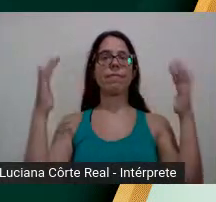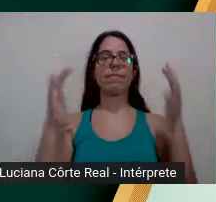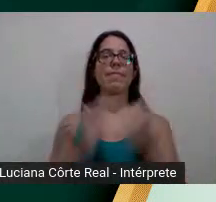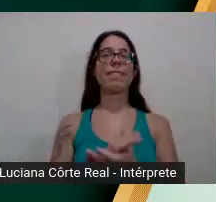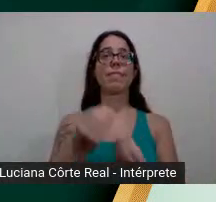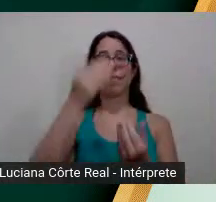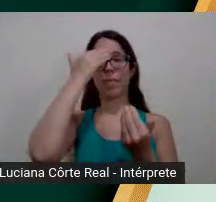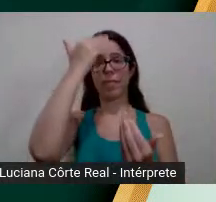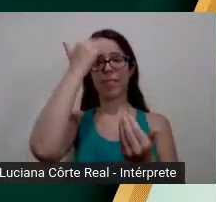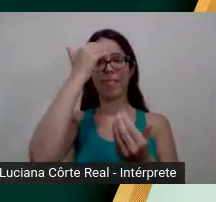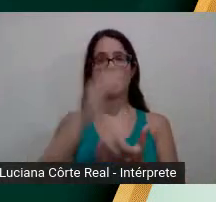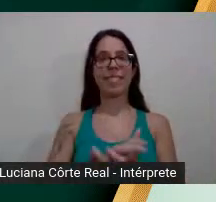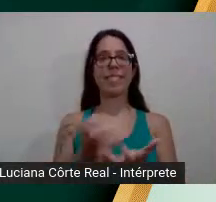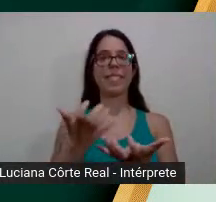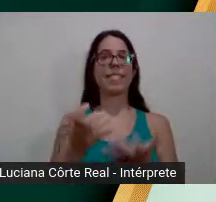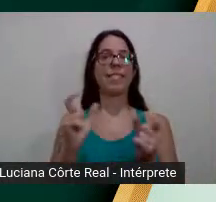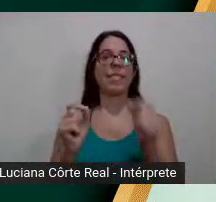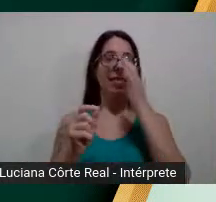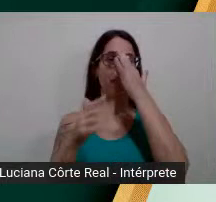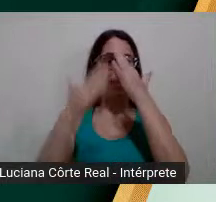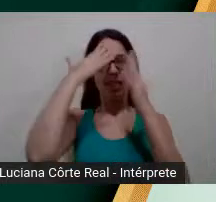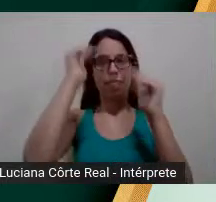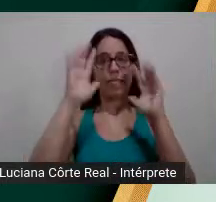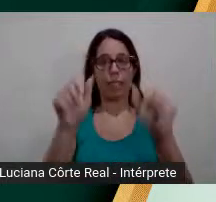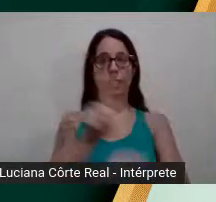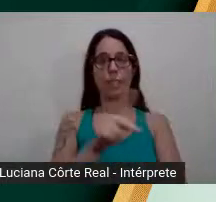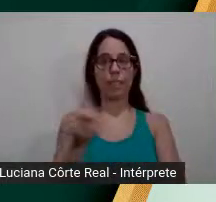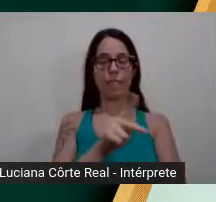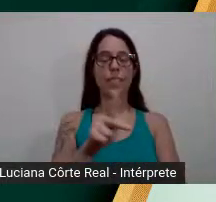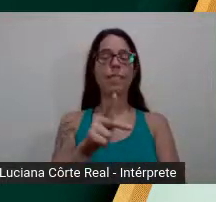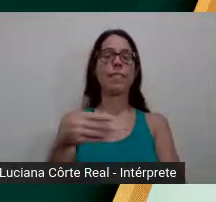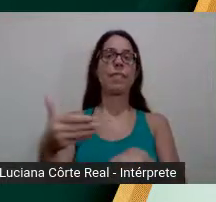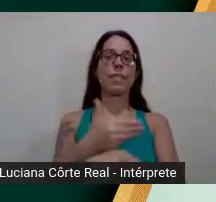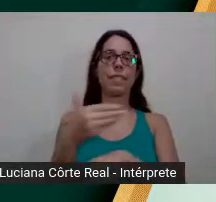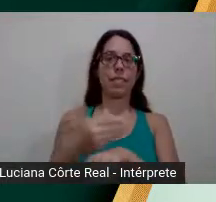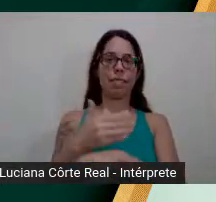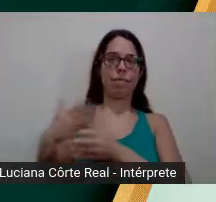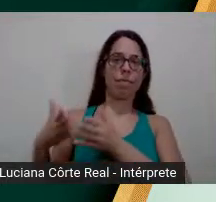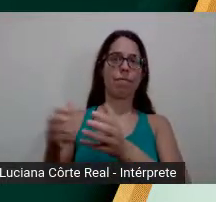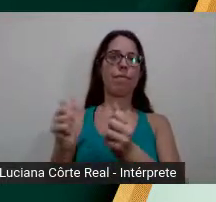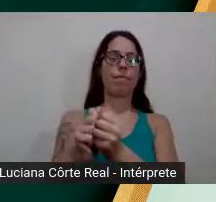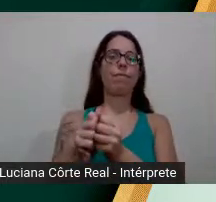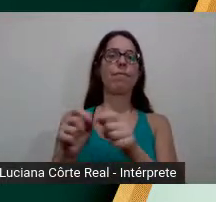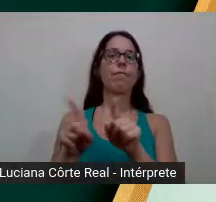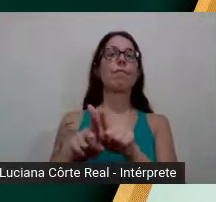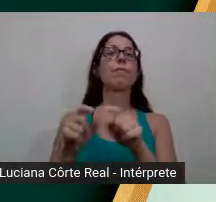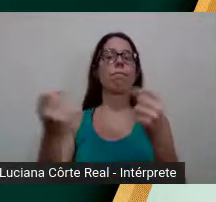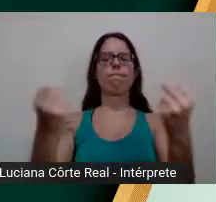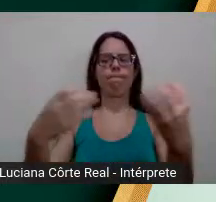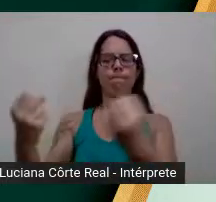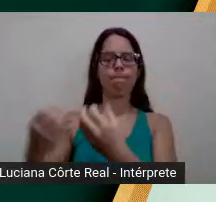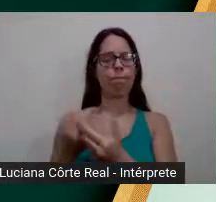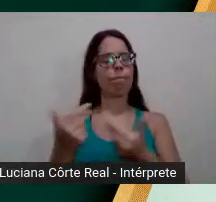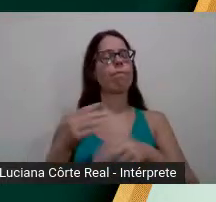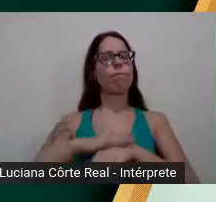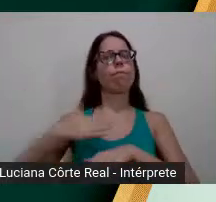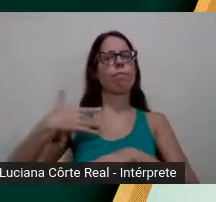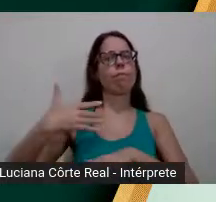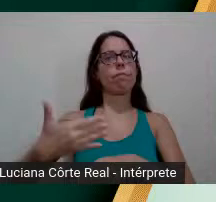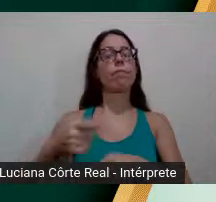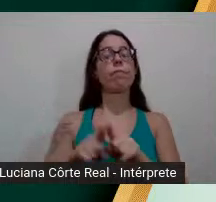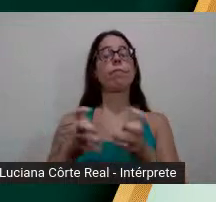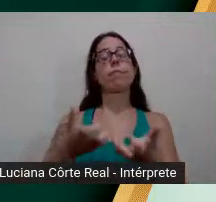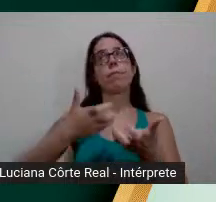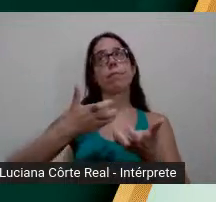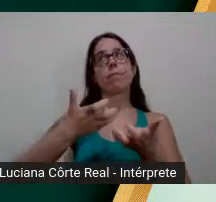Muito obrigada. Gostaria de agradecer a todos os professores que fizeram parte dessa caminhada, que tanto me ensinaram nesse tempo. A